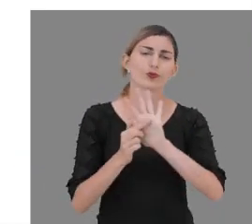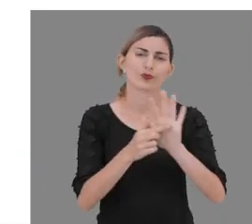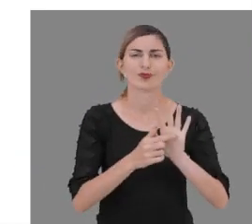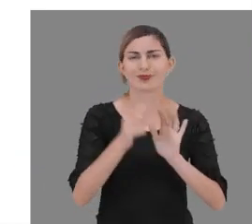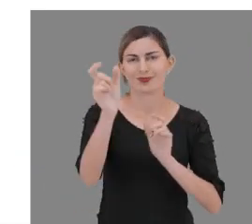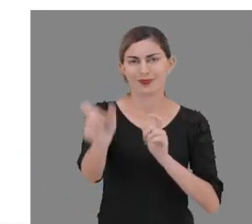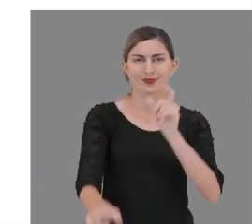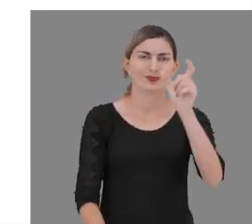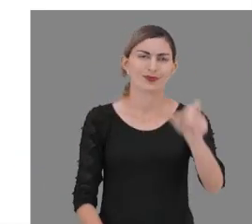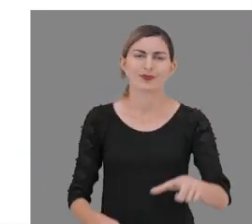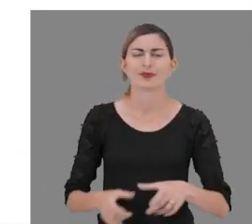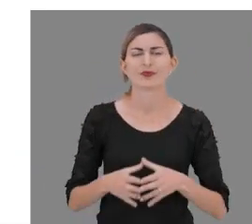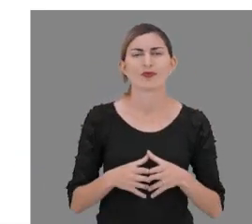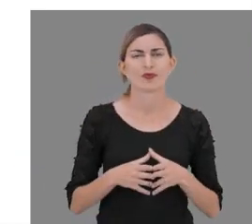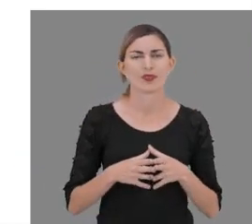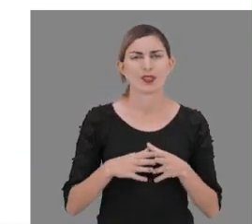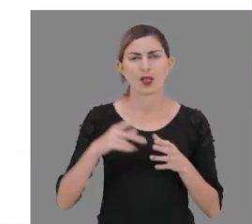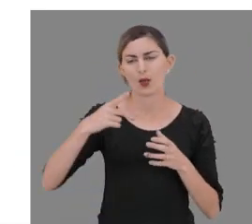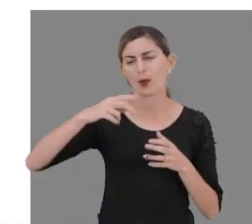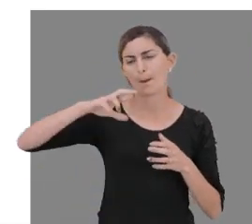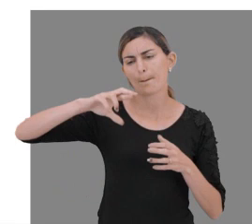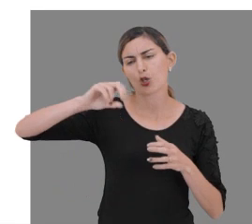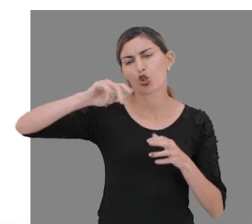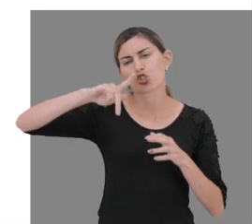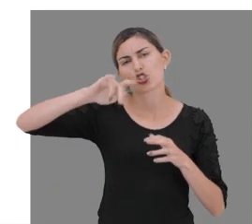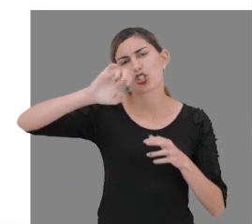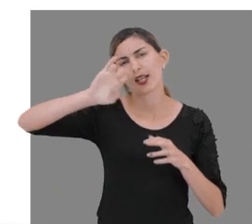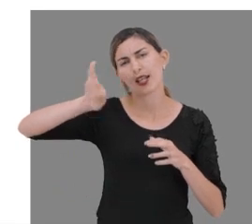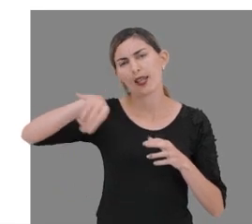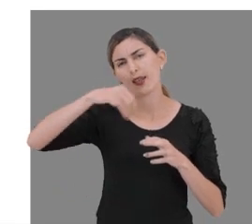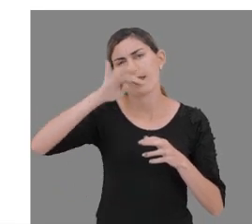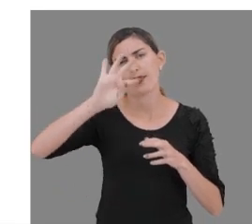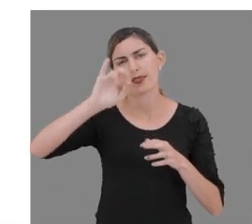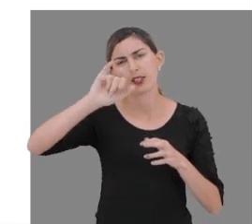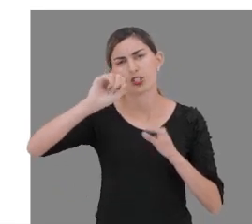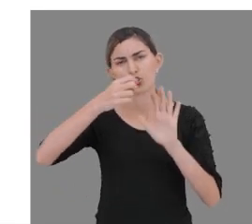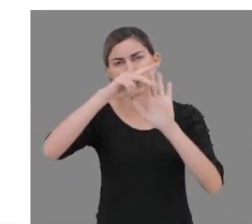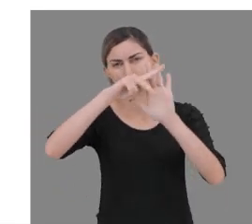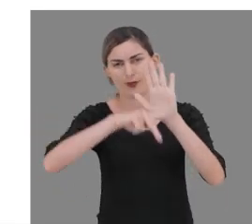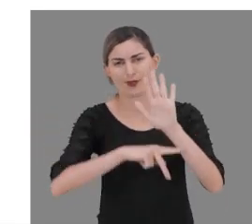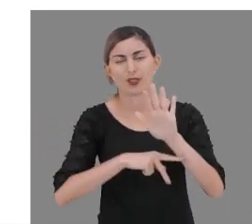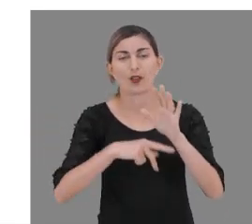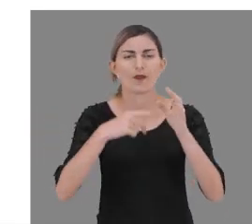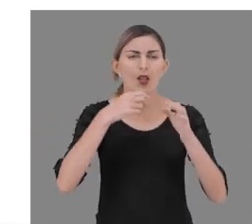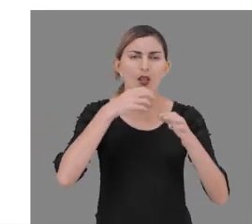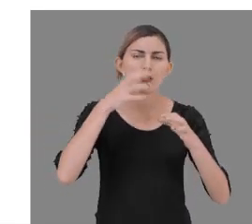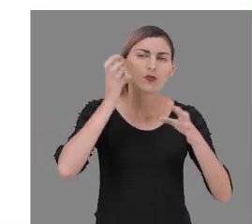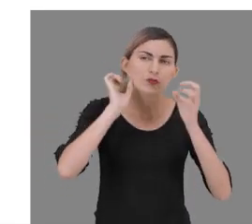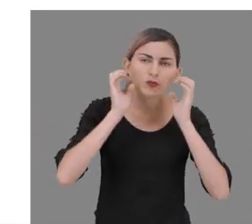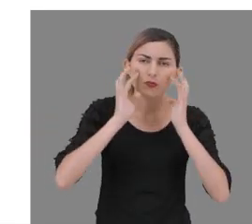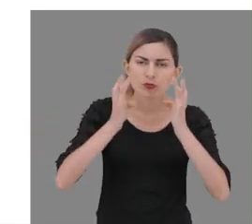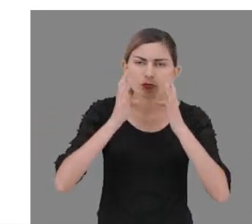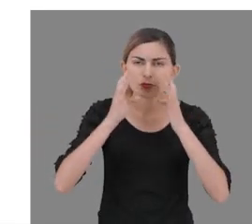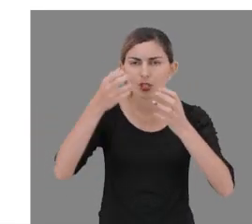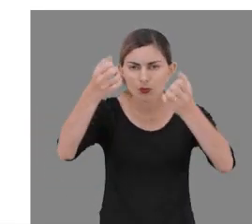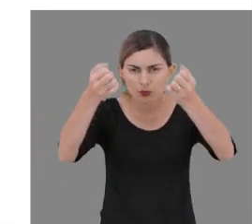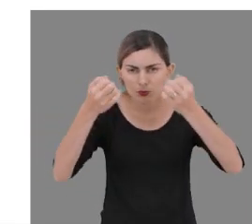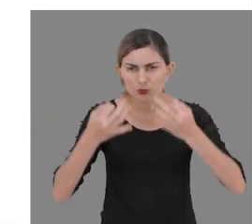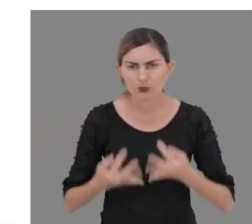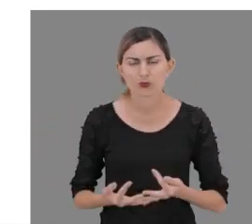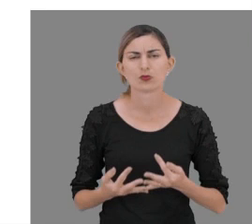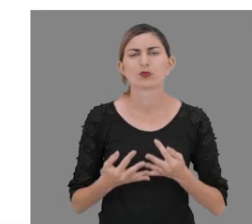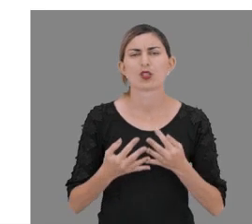um projetista de banco de dados. Esse projetista ele vai ouvir a narrativa desse cliente, que é conhecida